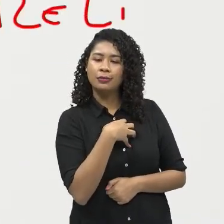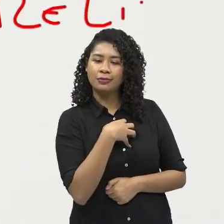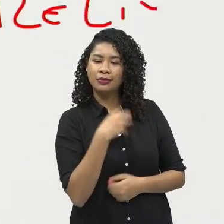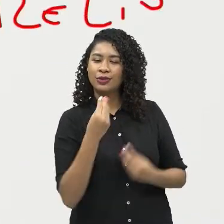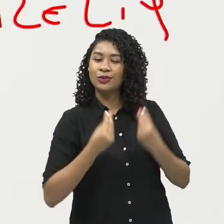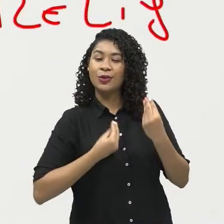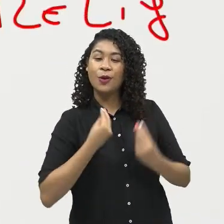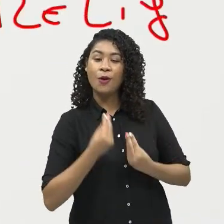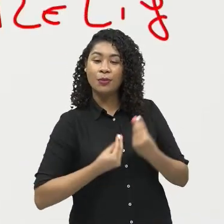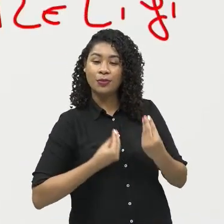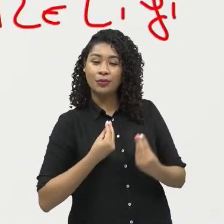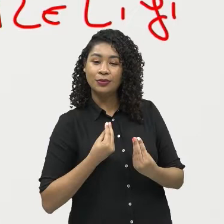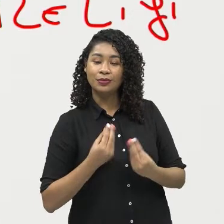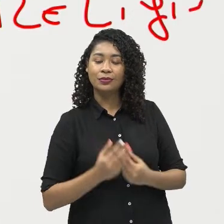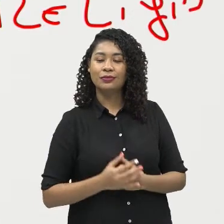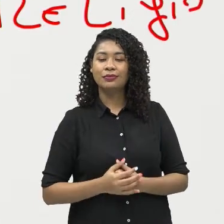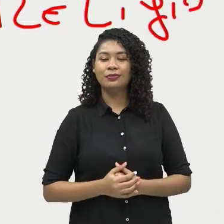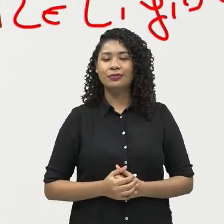religiosa.